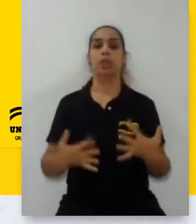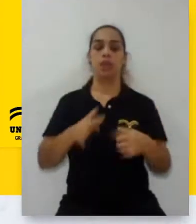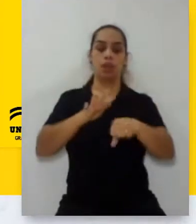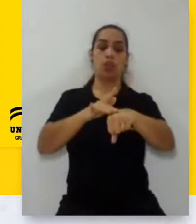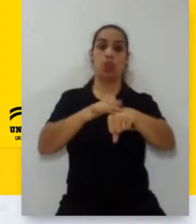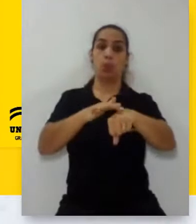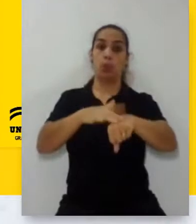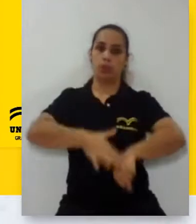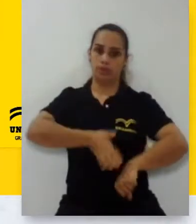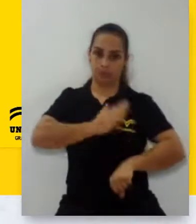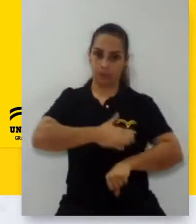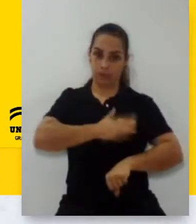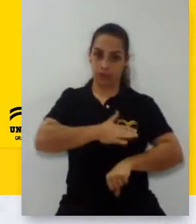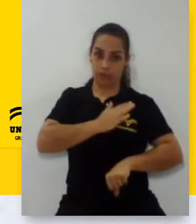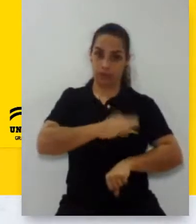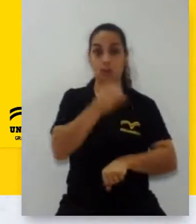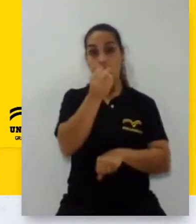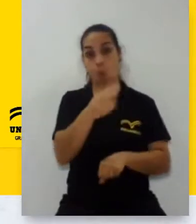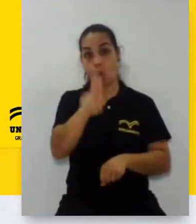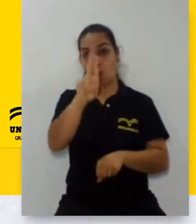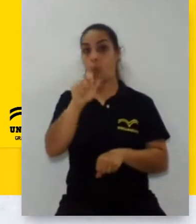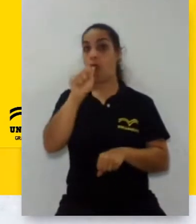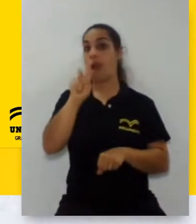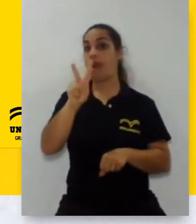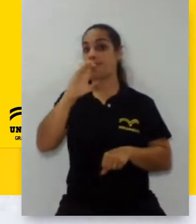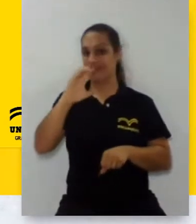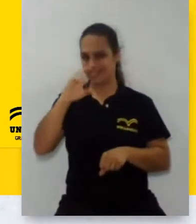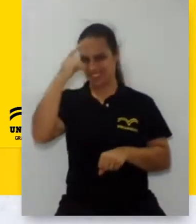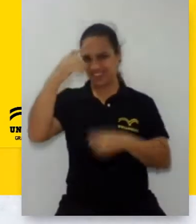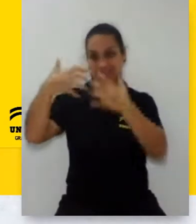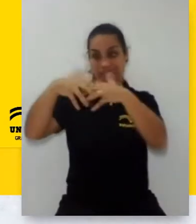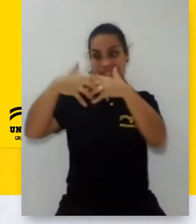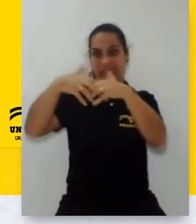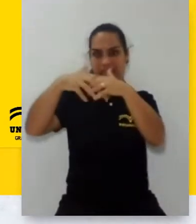vascular cerebral. O que é o AVC? É quando também tem um